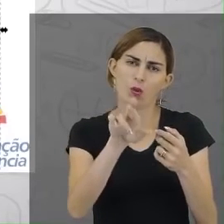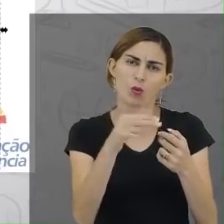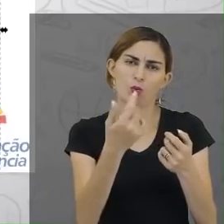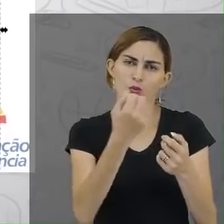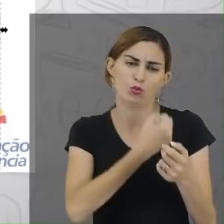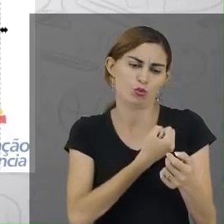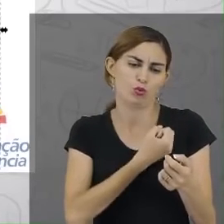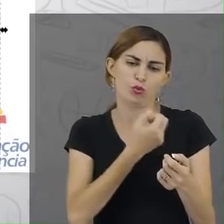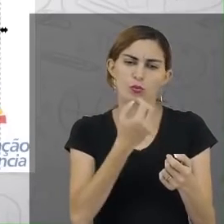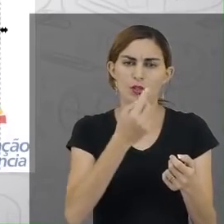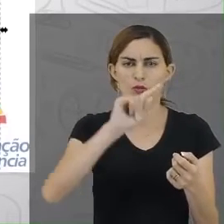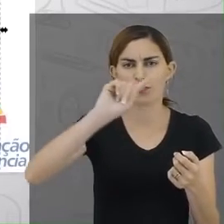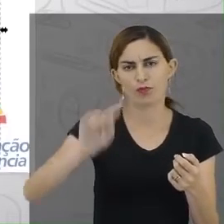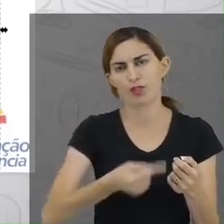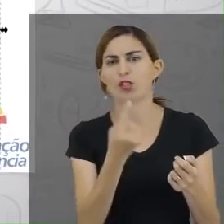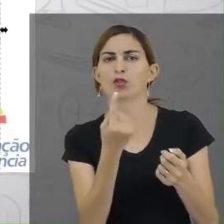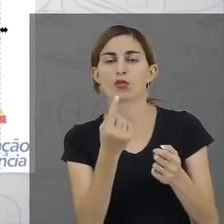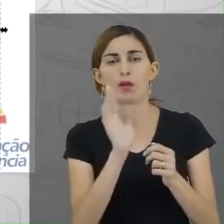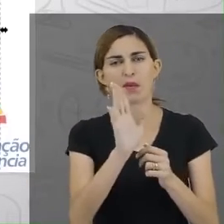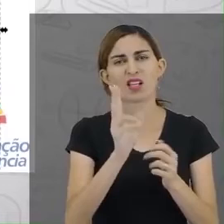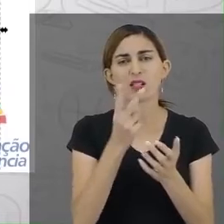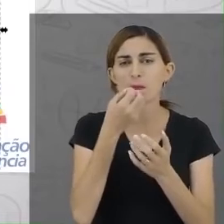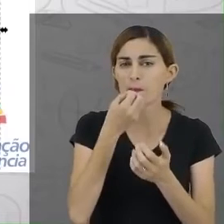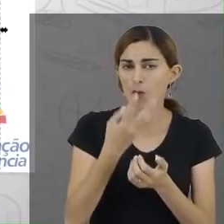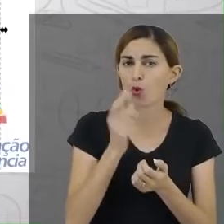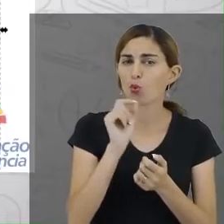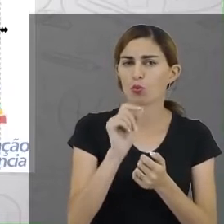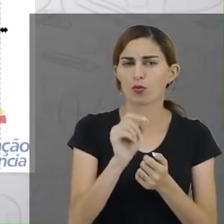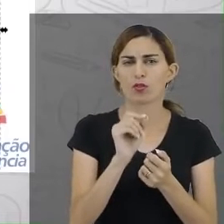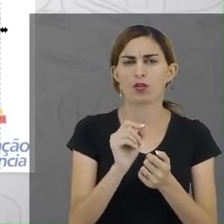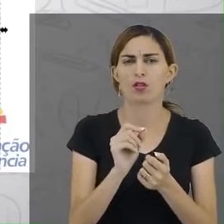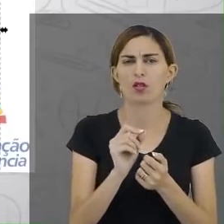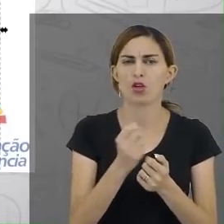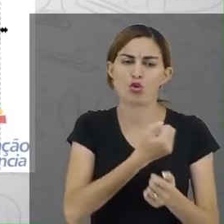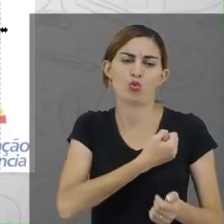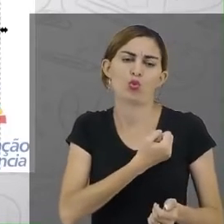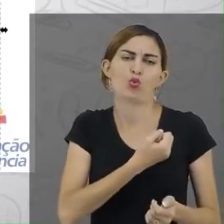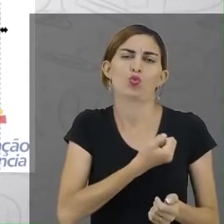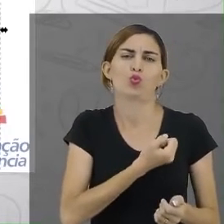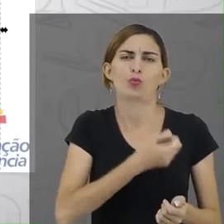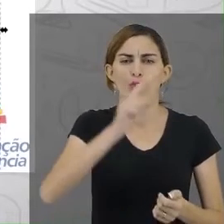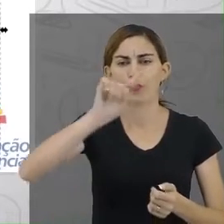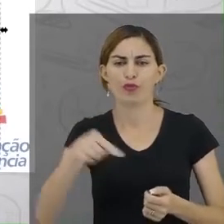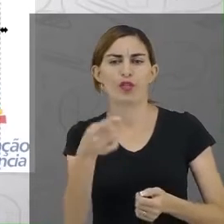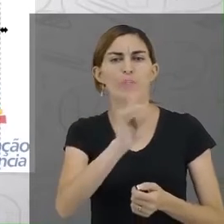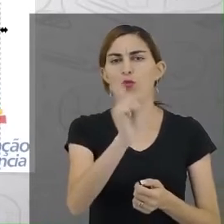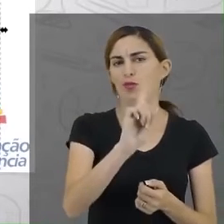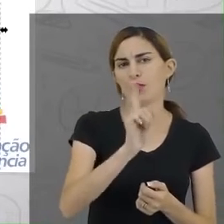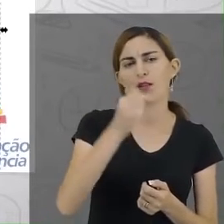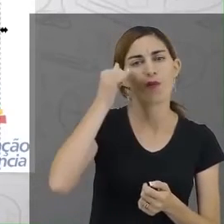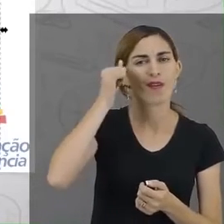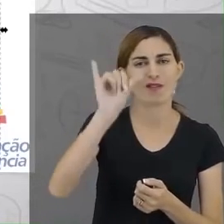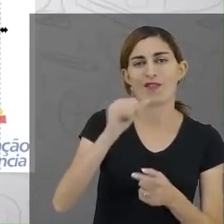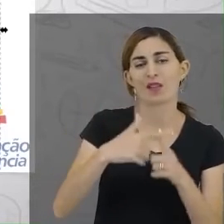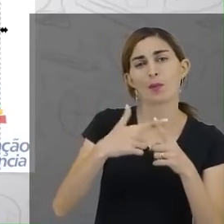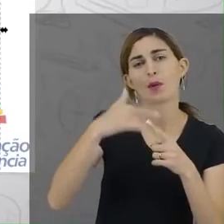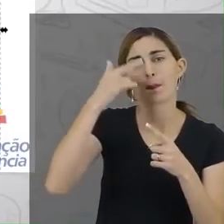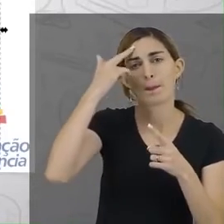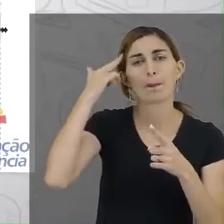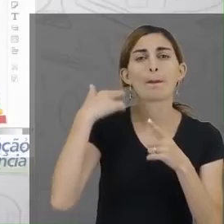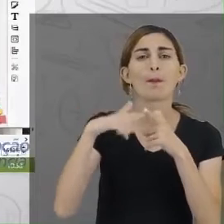aconselhado. Utilize sempre valores inteiros, porque vai evitar problemas na hora de